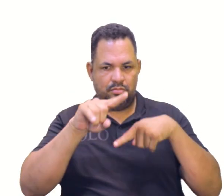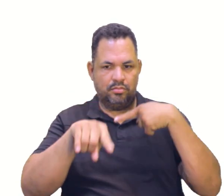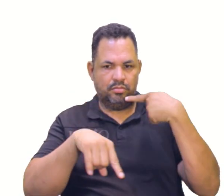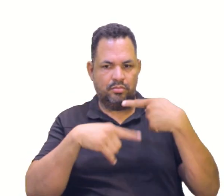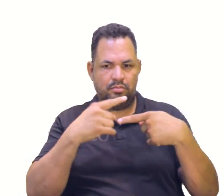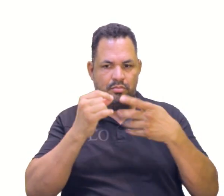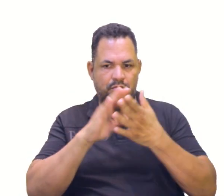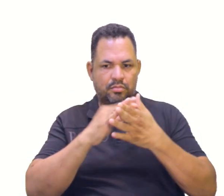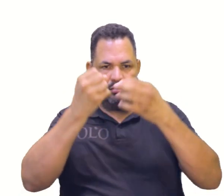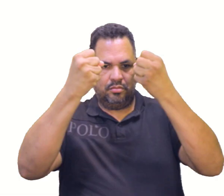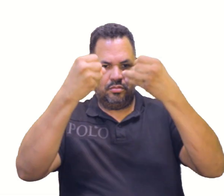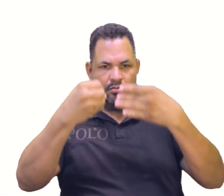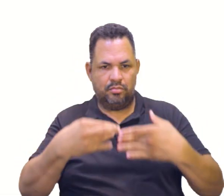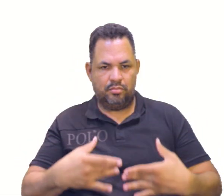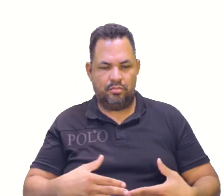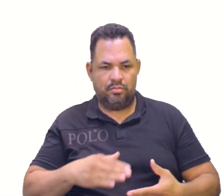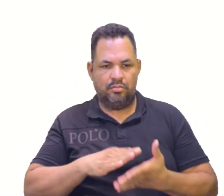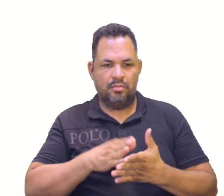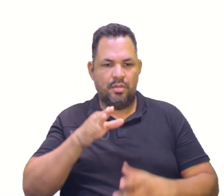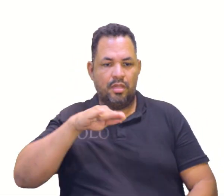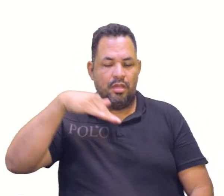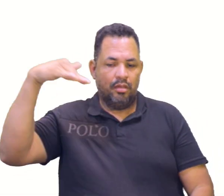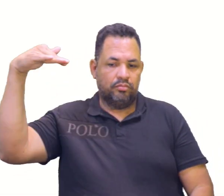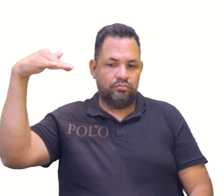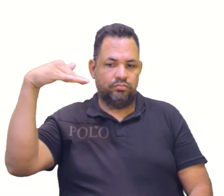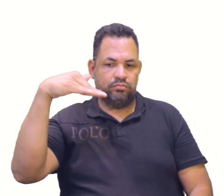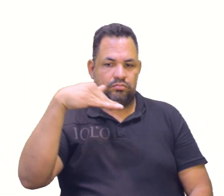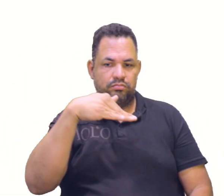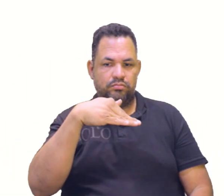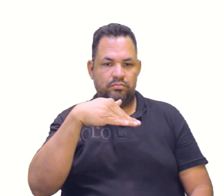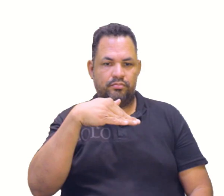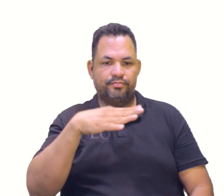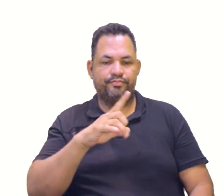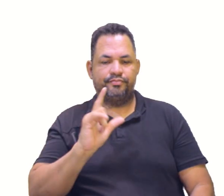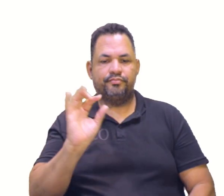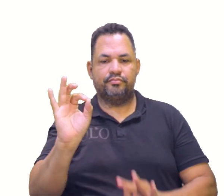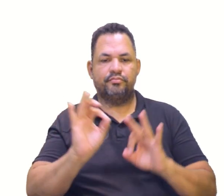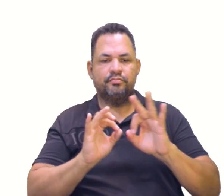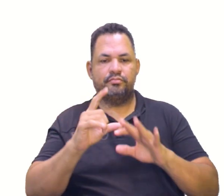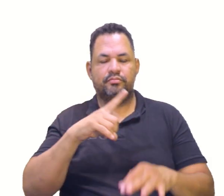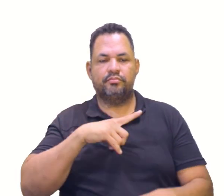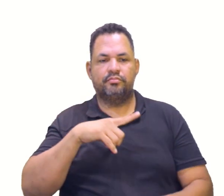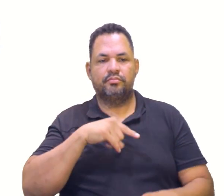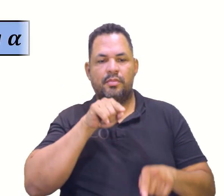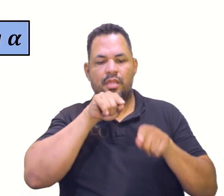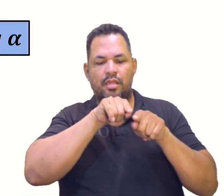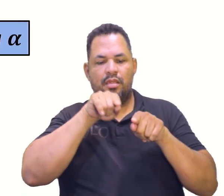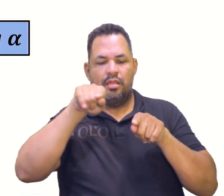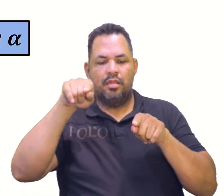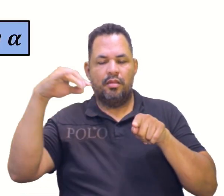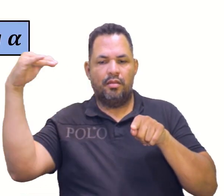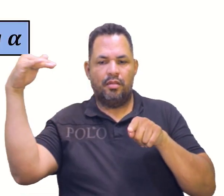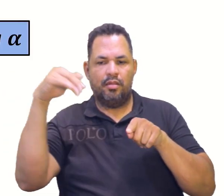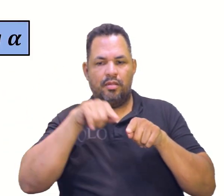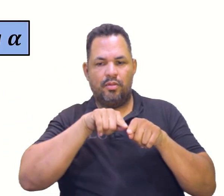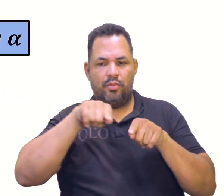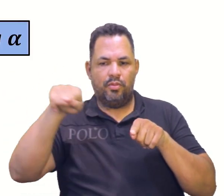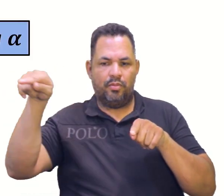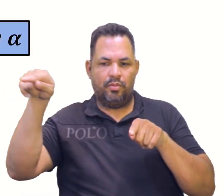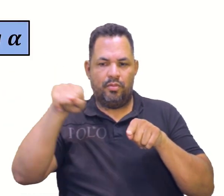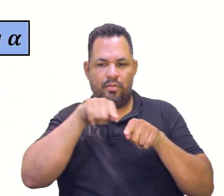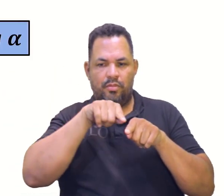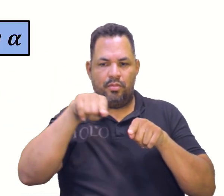a questão da inclinação da reta. Se 3 pontos estão alinhados, eles formam uma reta. E essa reta vai ter